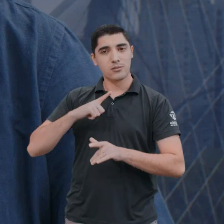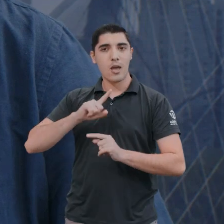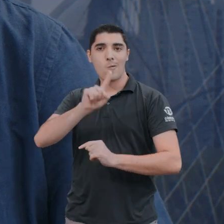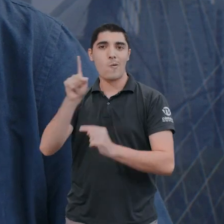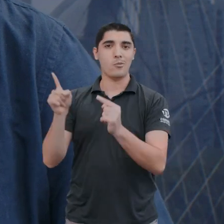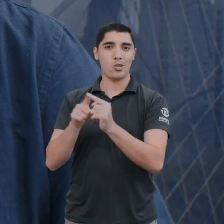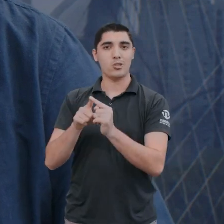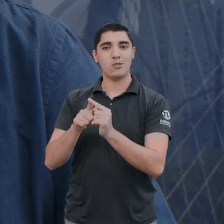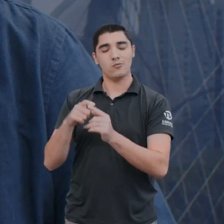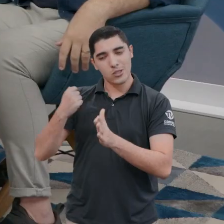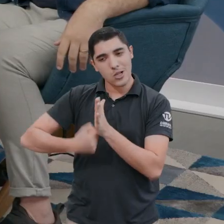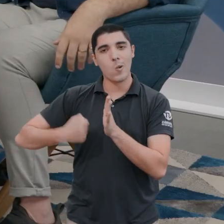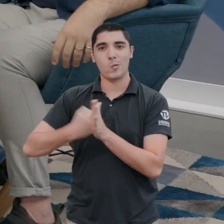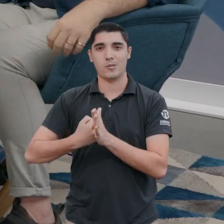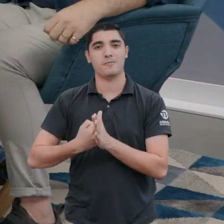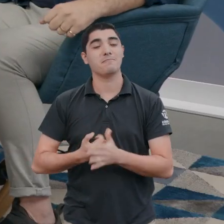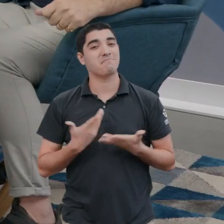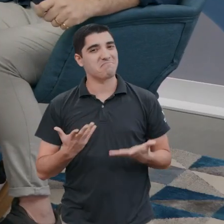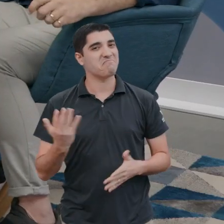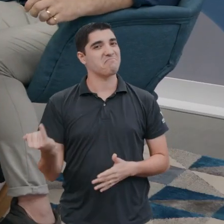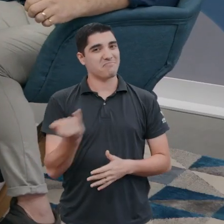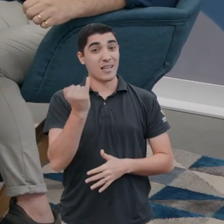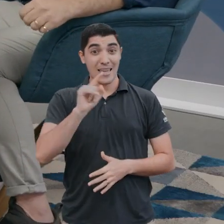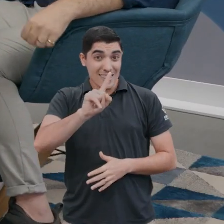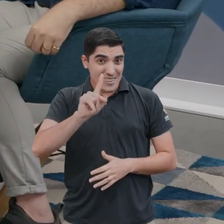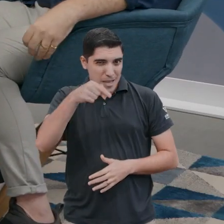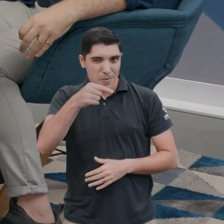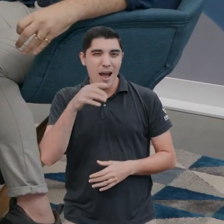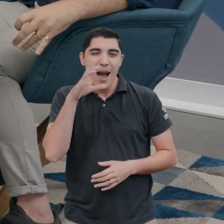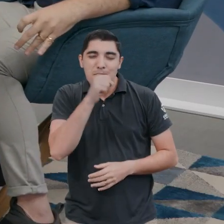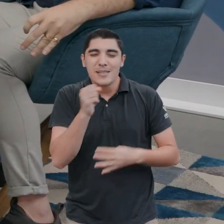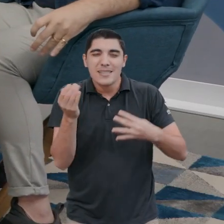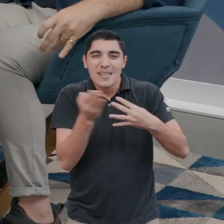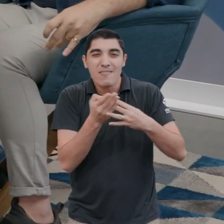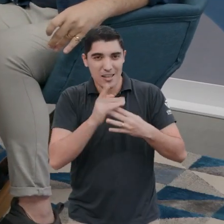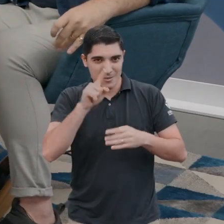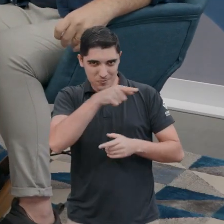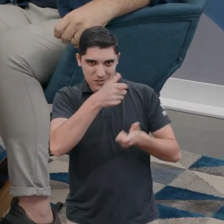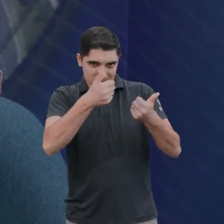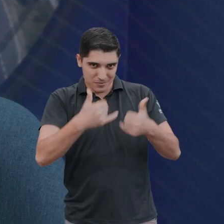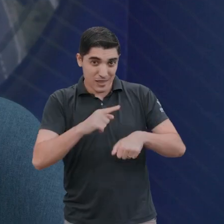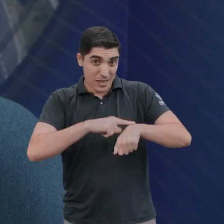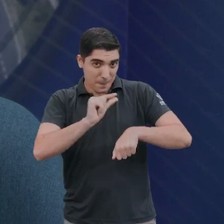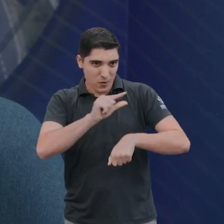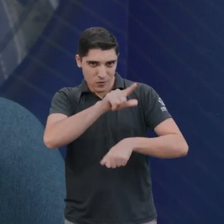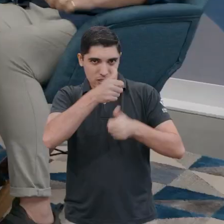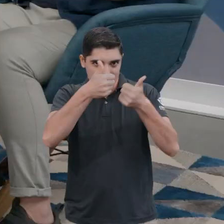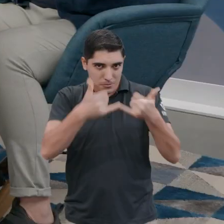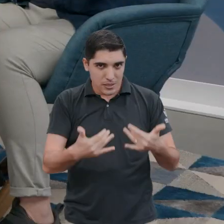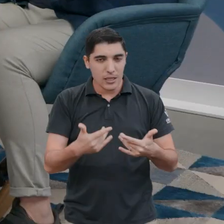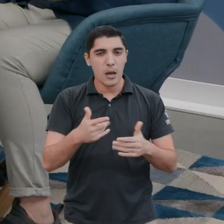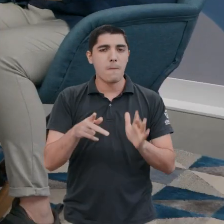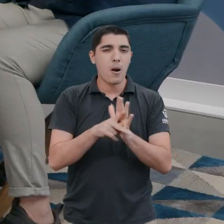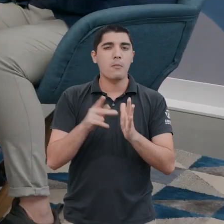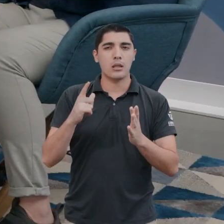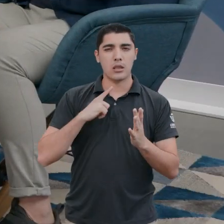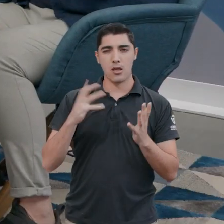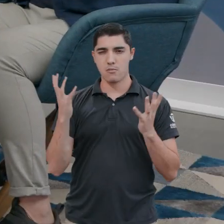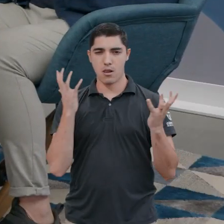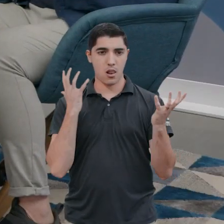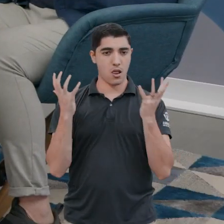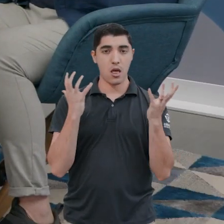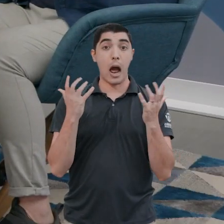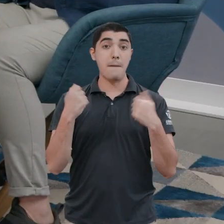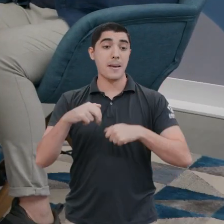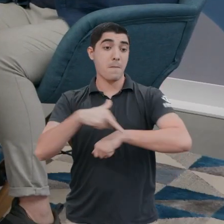batalha. Bem interessante, é isso aí. Eu já te passo a palavra, eu preciso te chamar no intervalo, aí daqui a pouquinho a gente fala dessa questão da pressão,